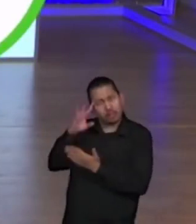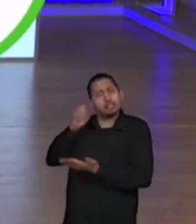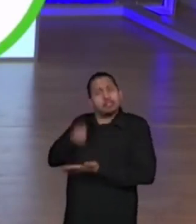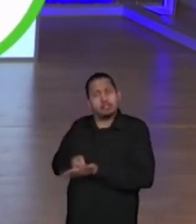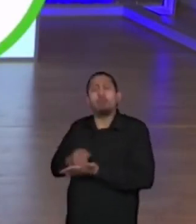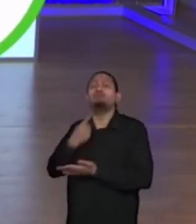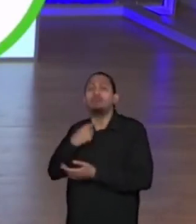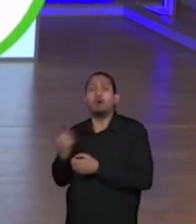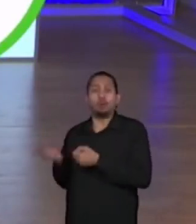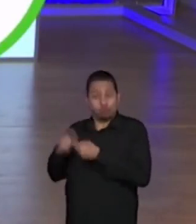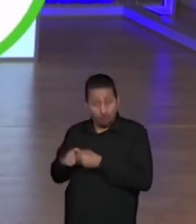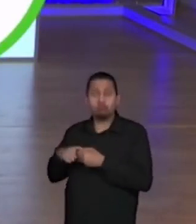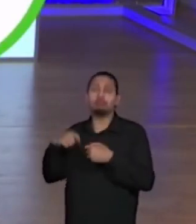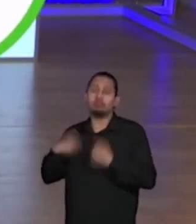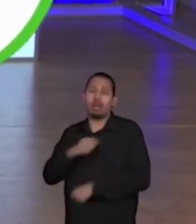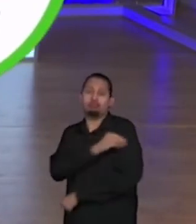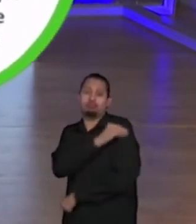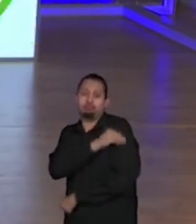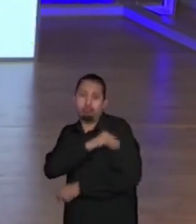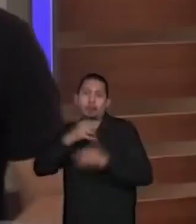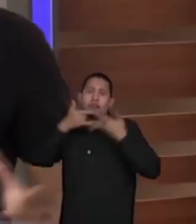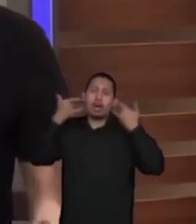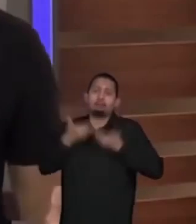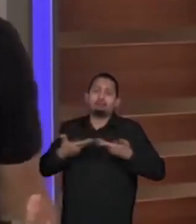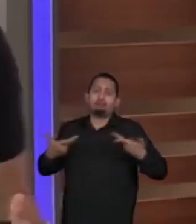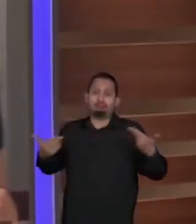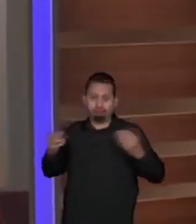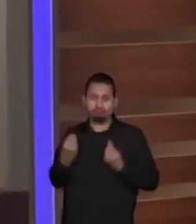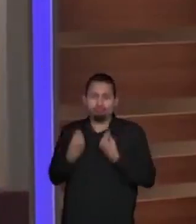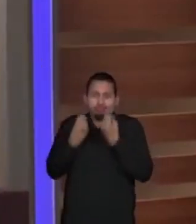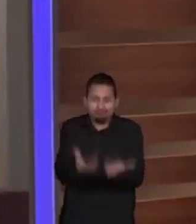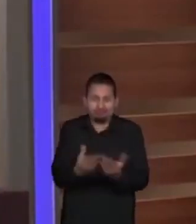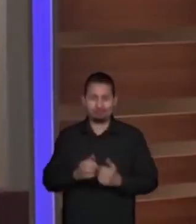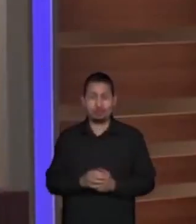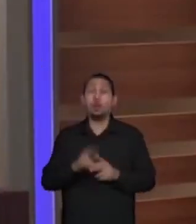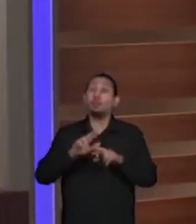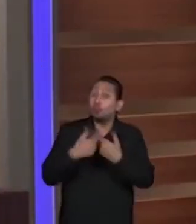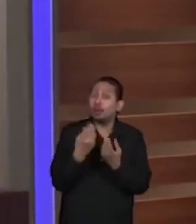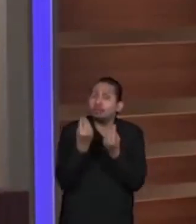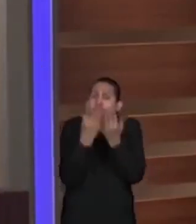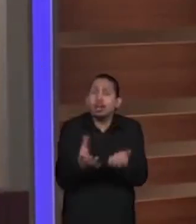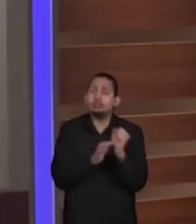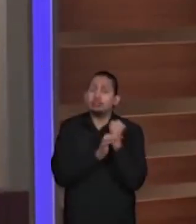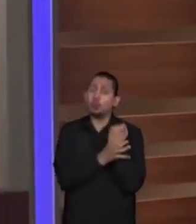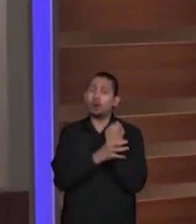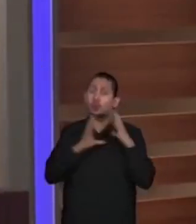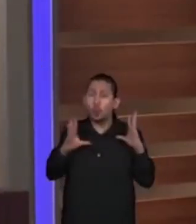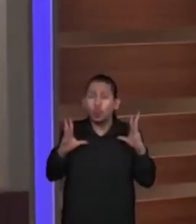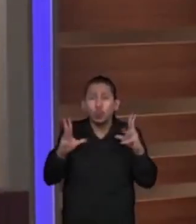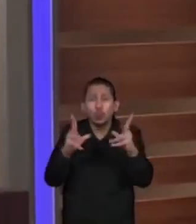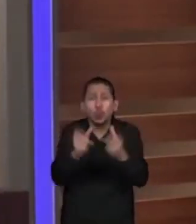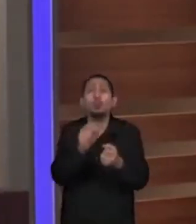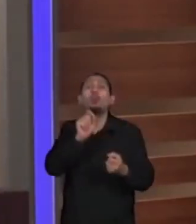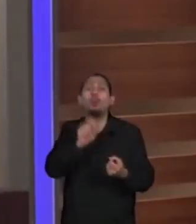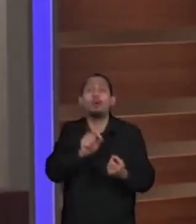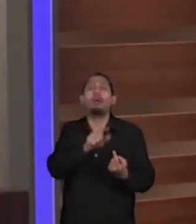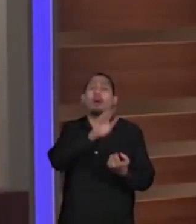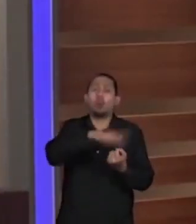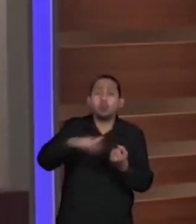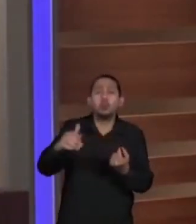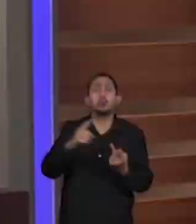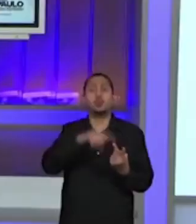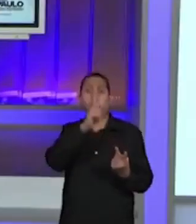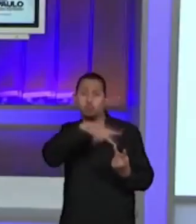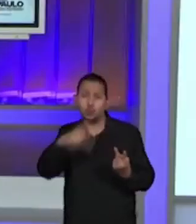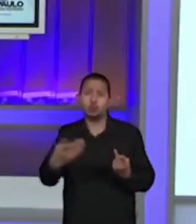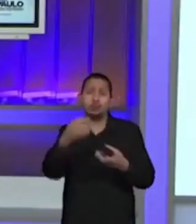vão receber equipamentos de higienização. Assim, a gente garante a segurança de todos os alunos e professores em sala